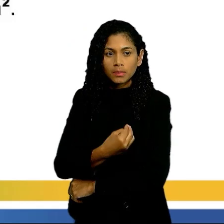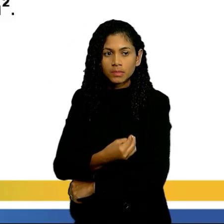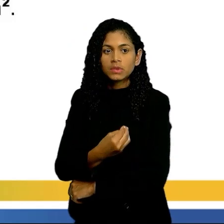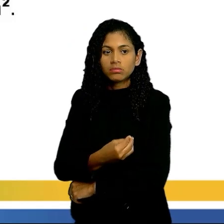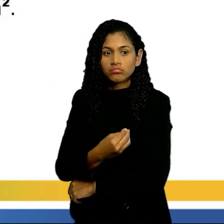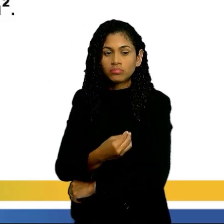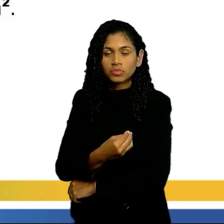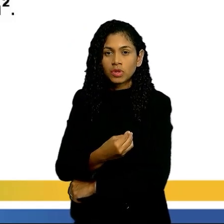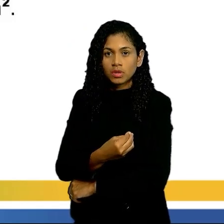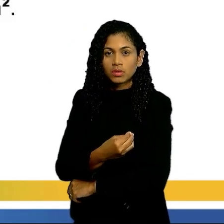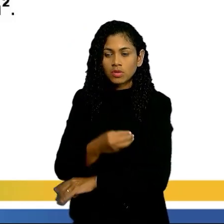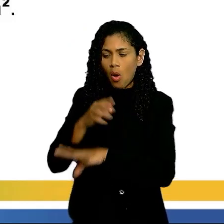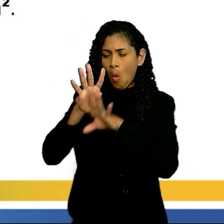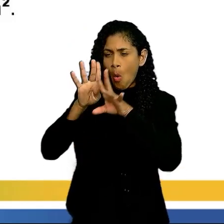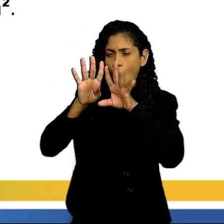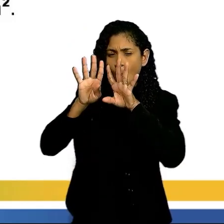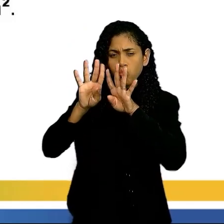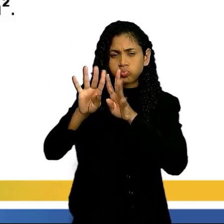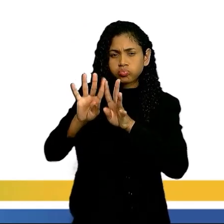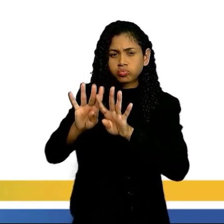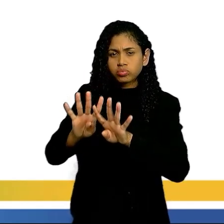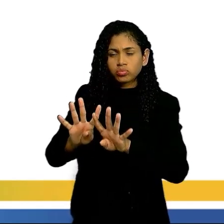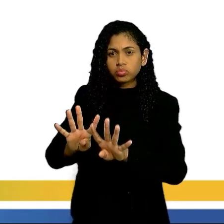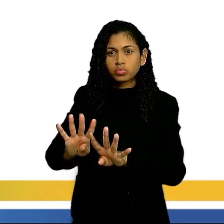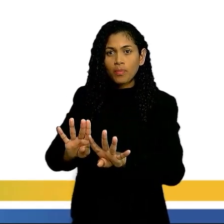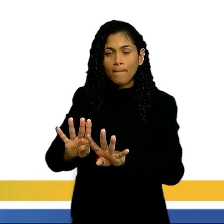pessoas ocupam 1 metro quadrado.